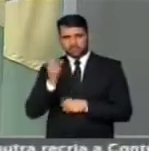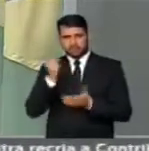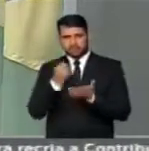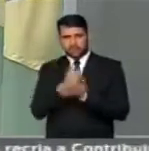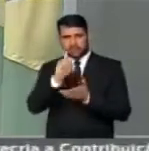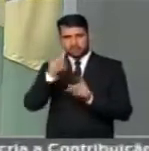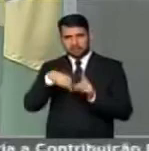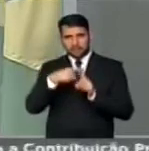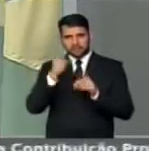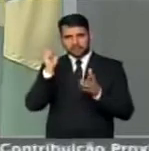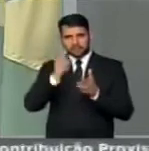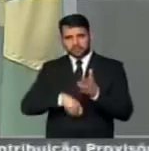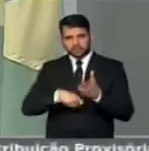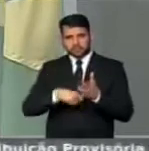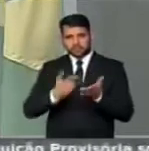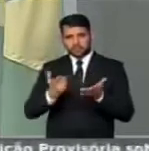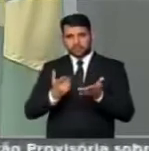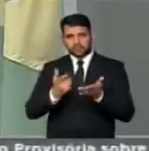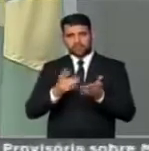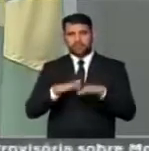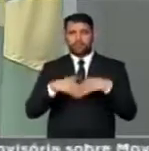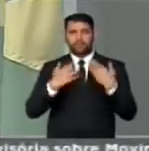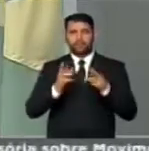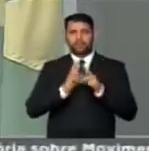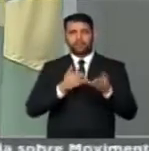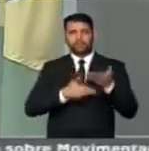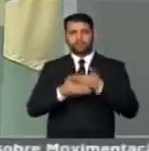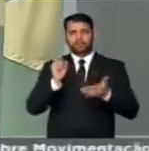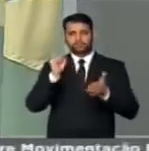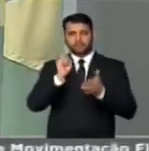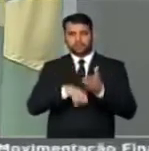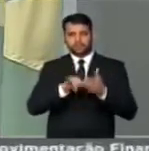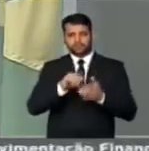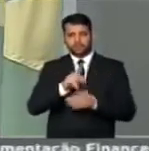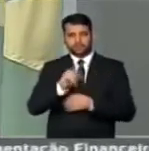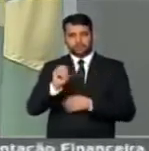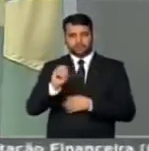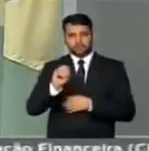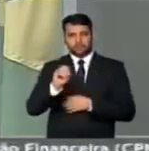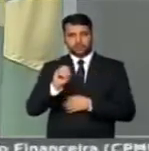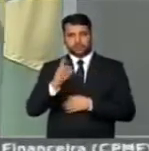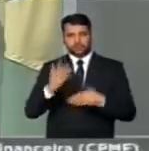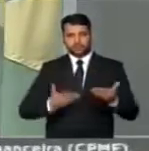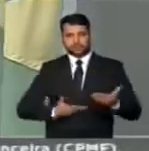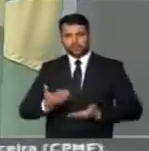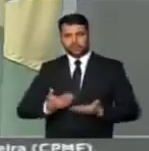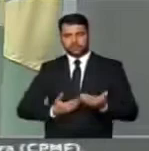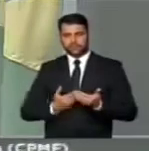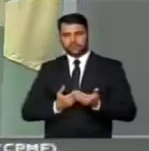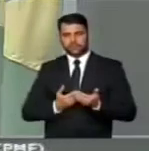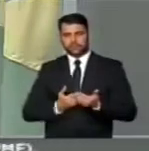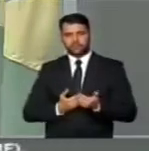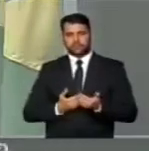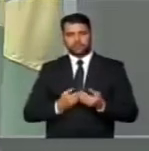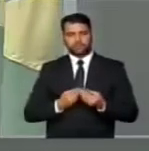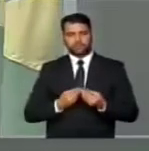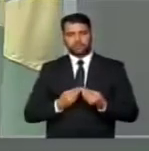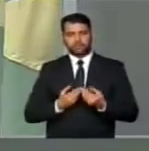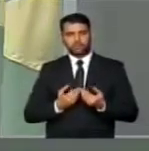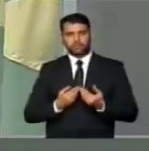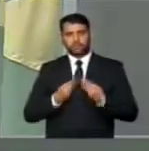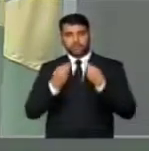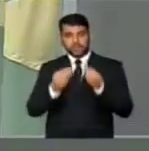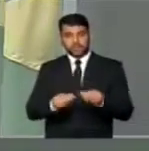mais imposto? Qual é a relação de pagar imposto e com o serviço oferecido pelo governo?